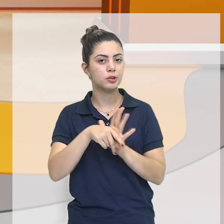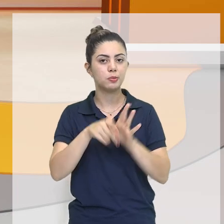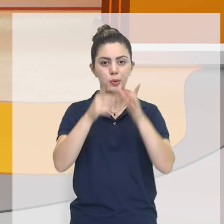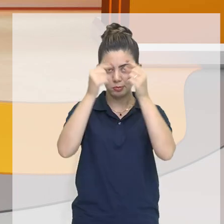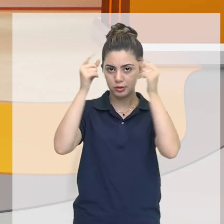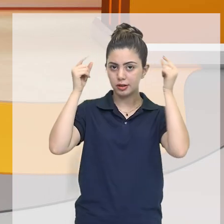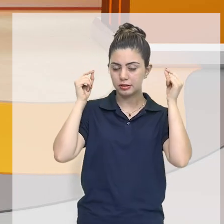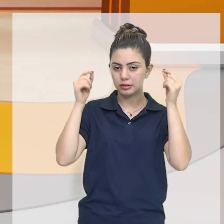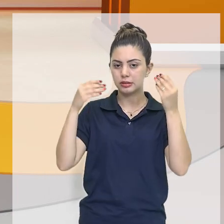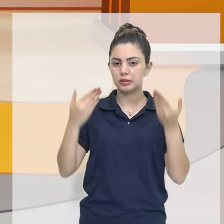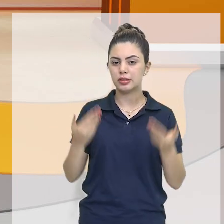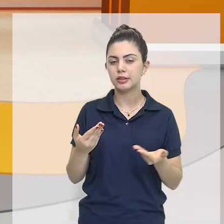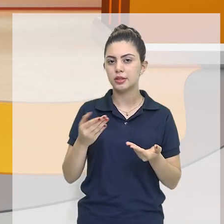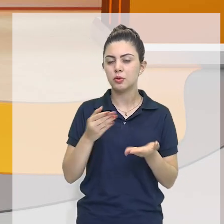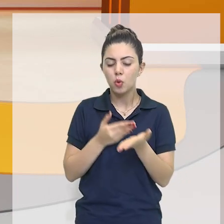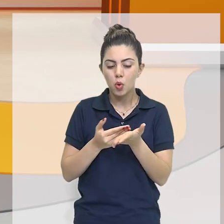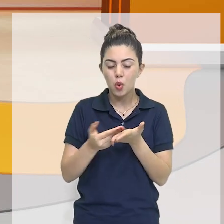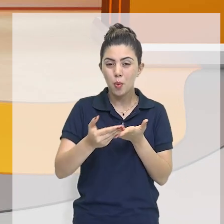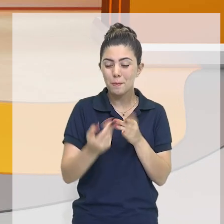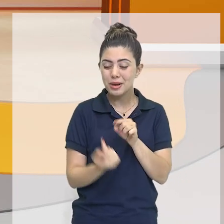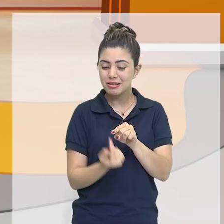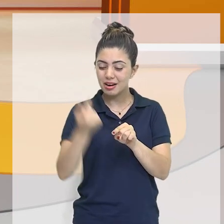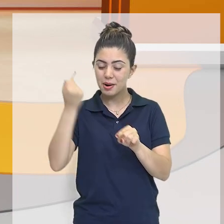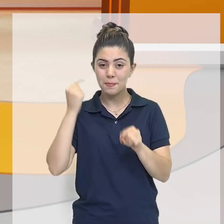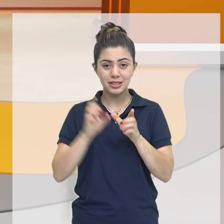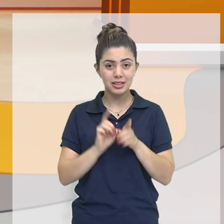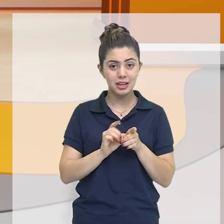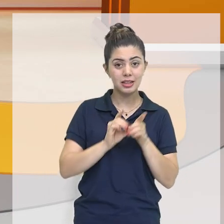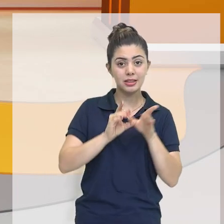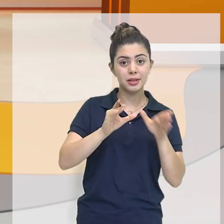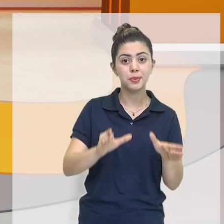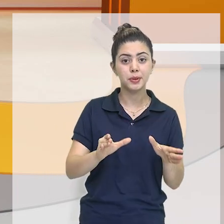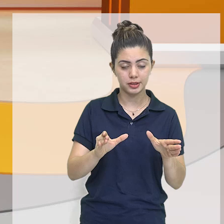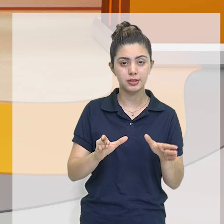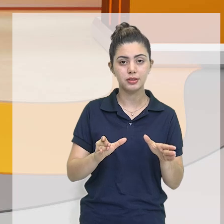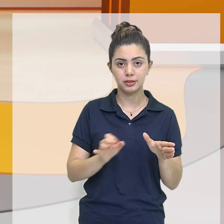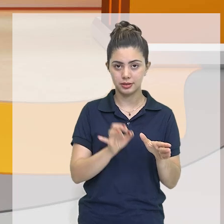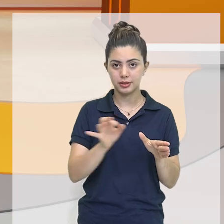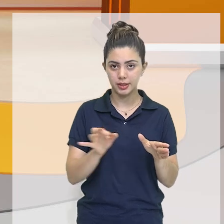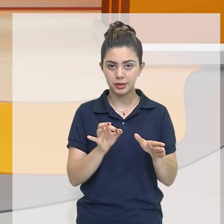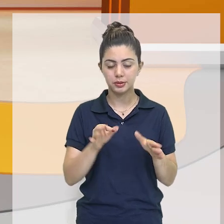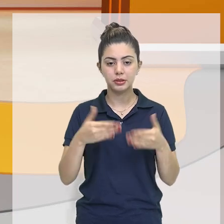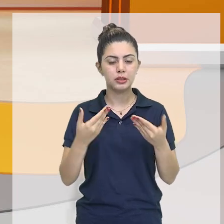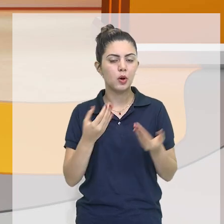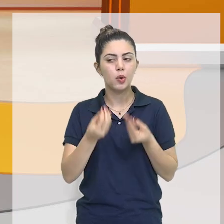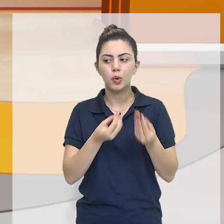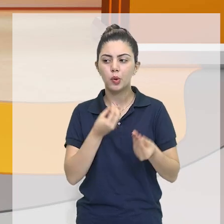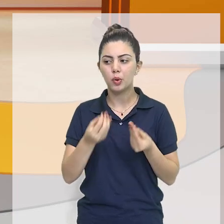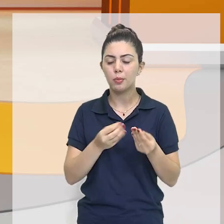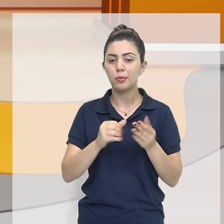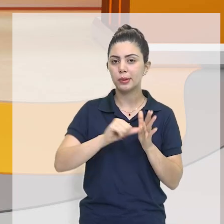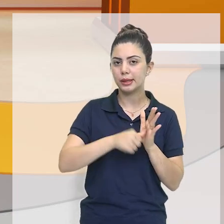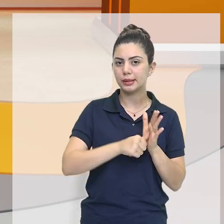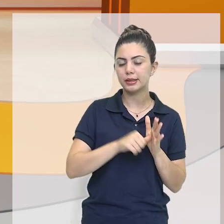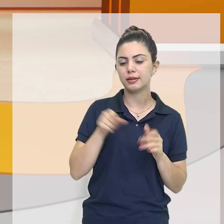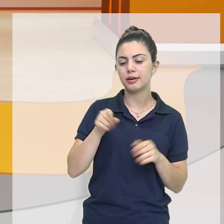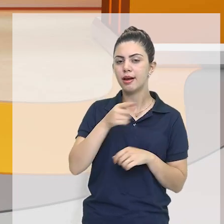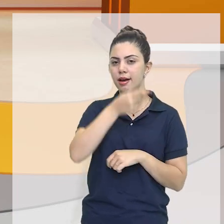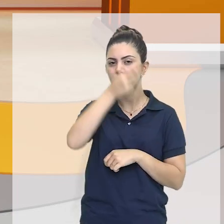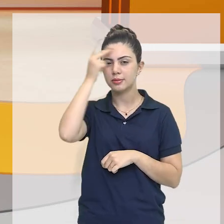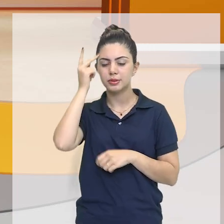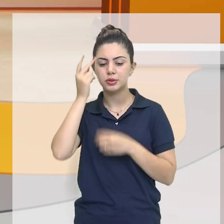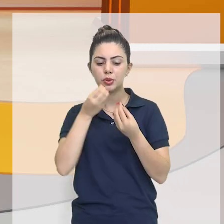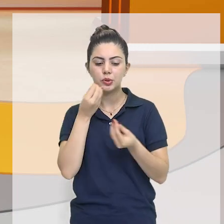essa sementinha da democracia que vai surgir lá em Atenas, né, na qual as pessoas participavam das